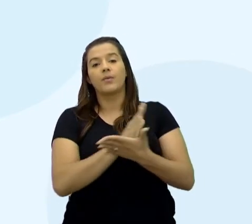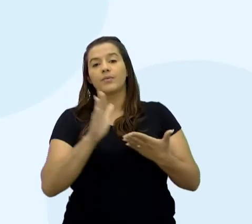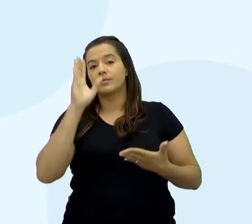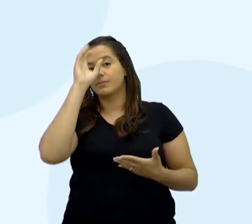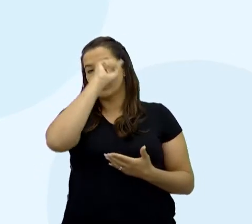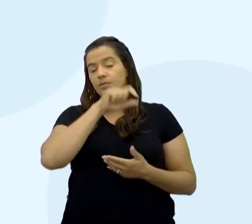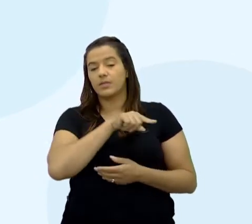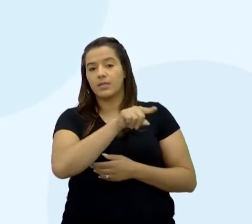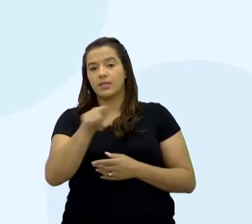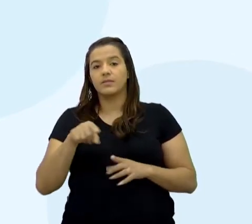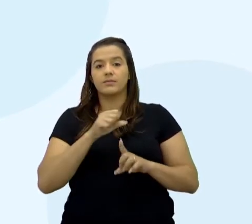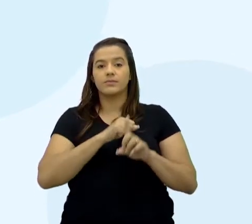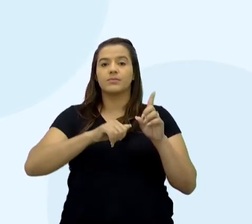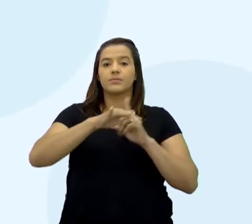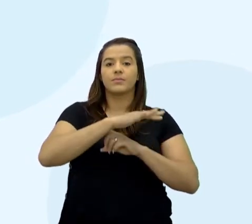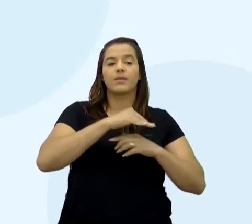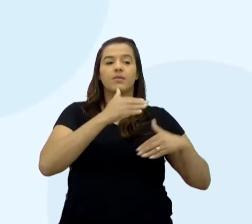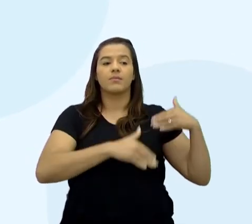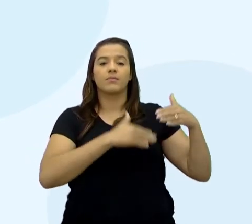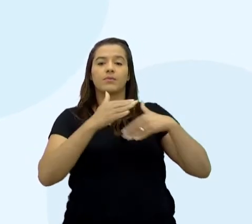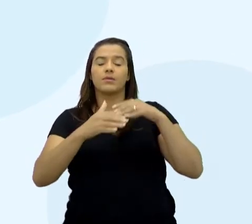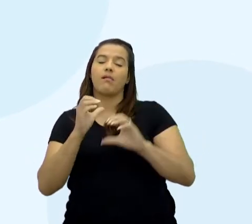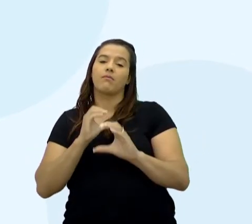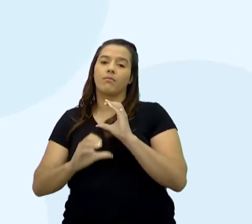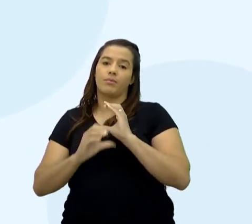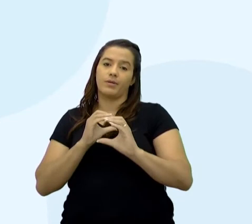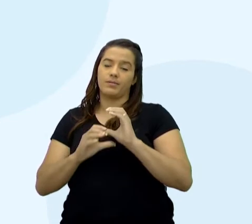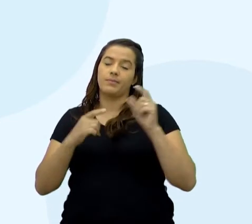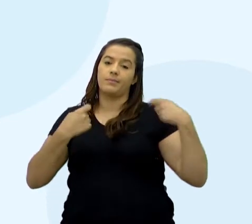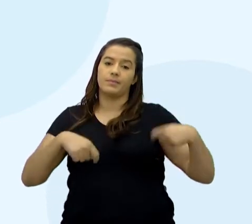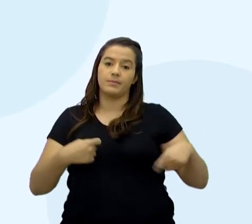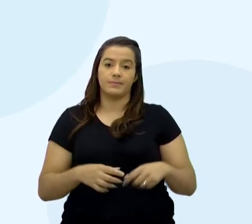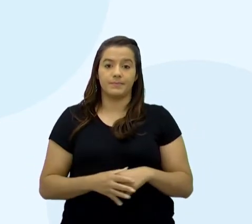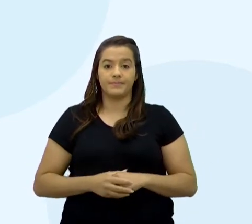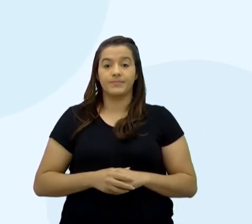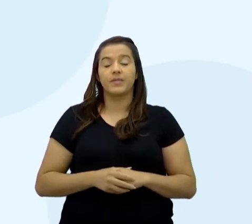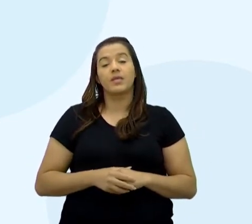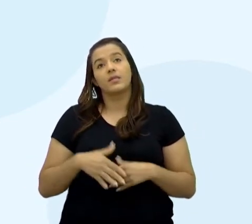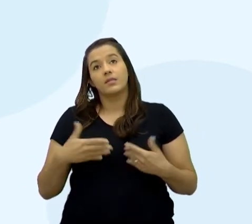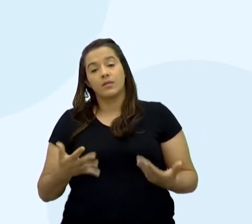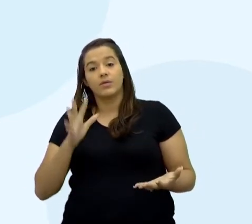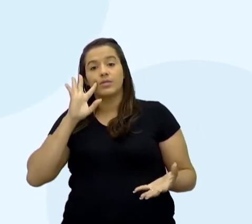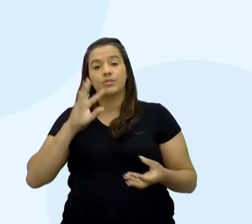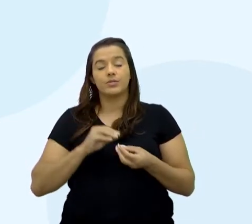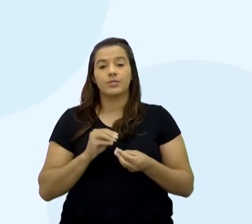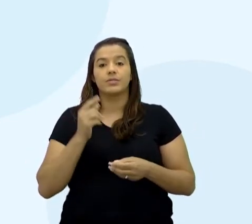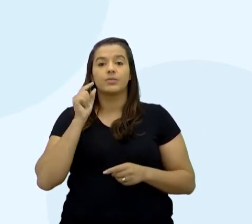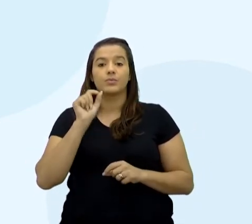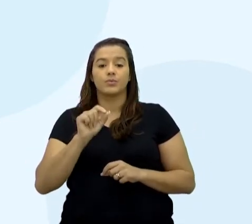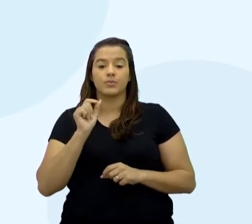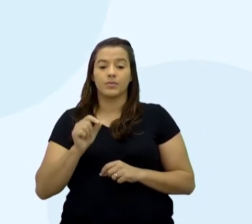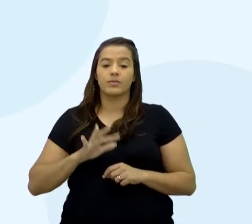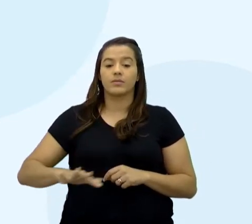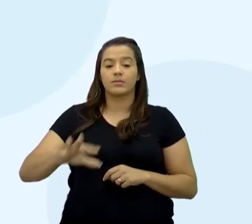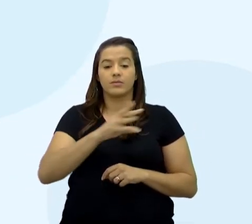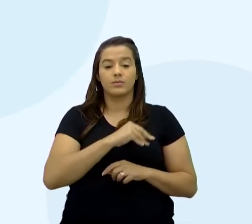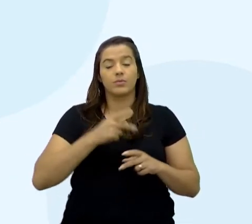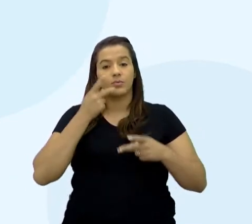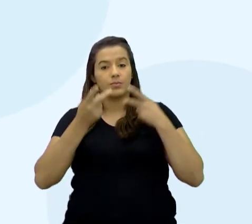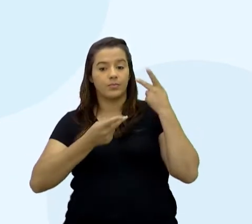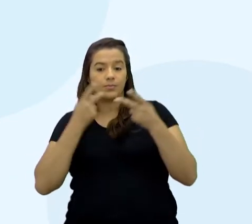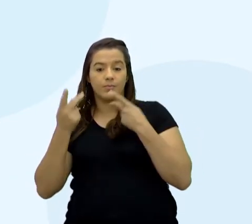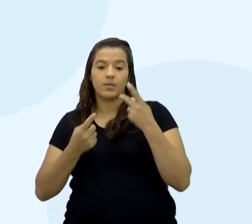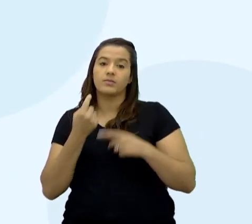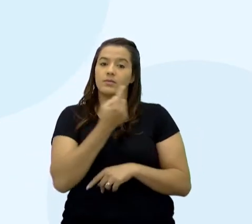papel social mediante os processos de comunicação. Isso dá a entender que os atos de linguagem individuais,